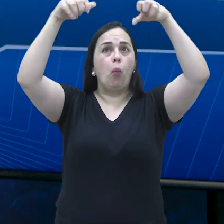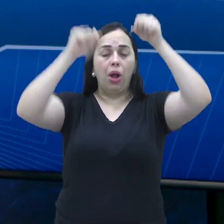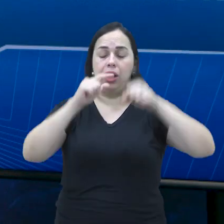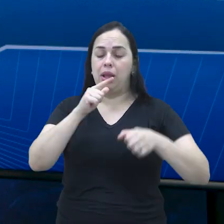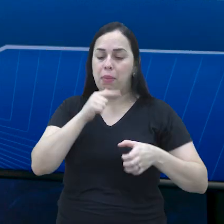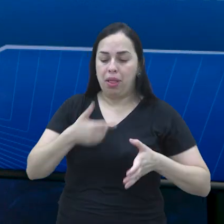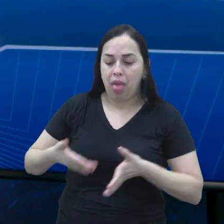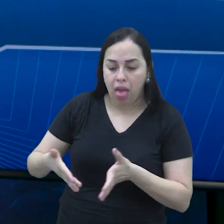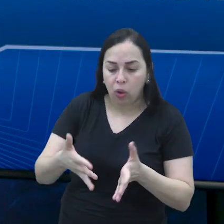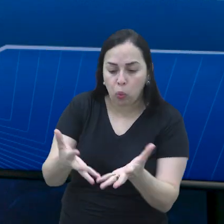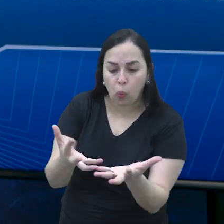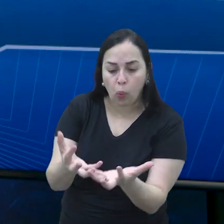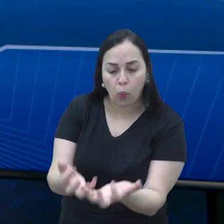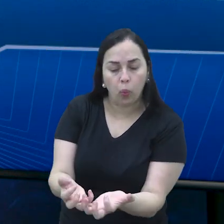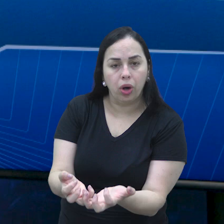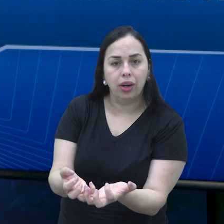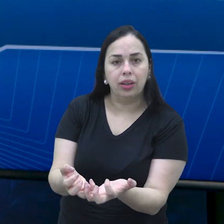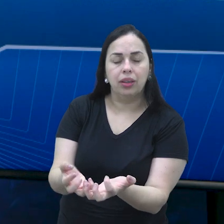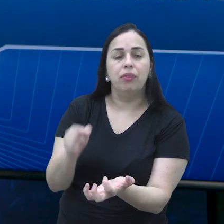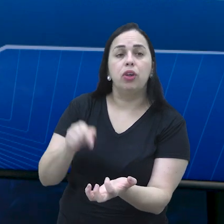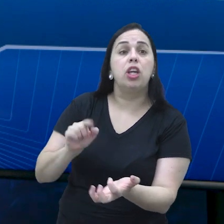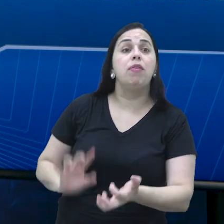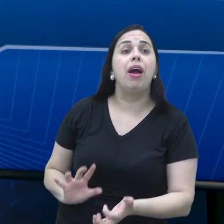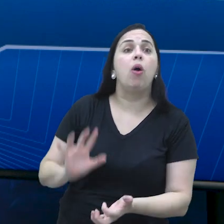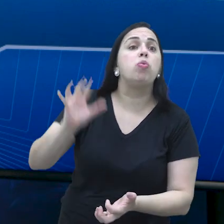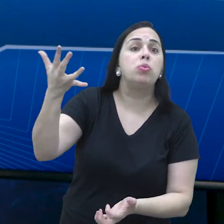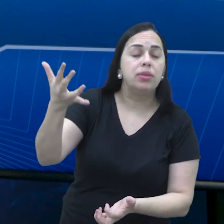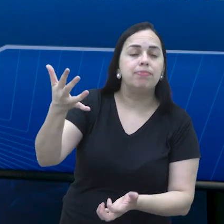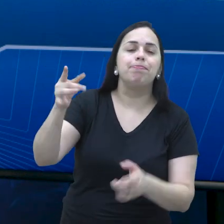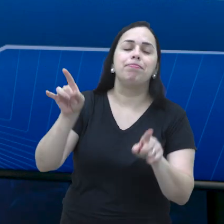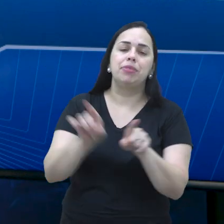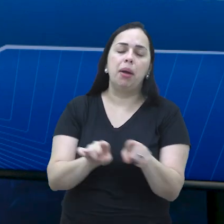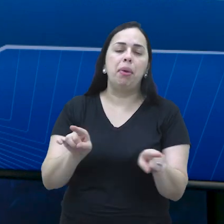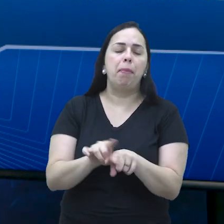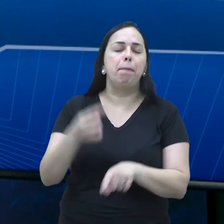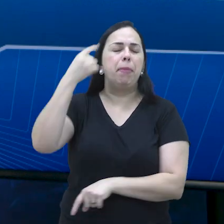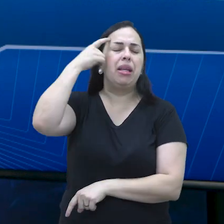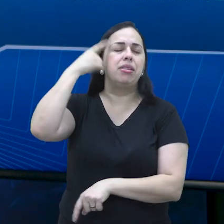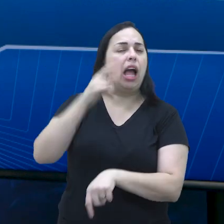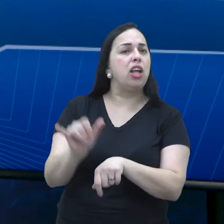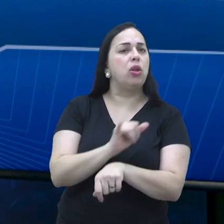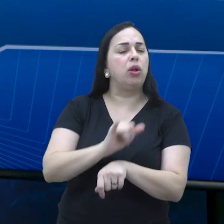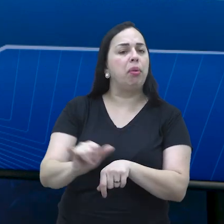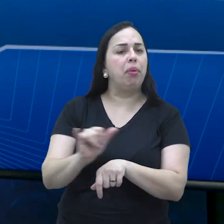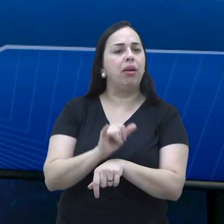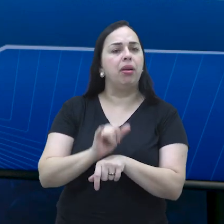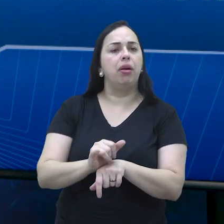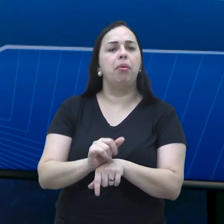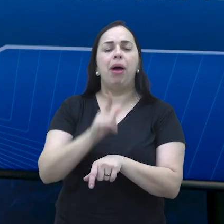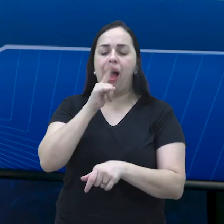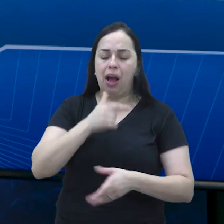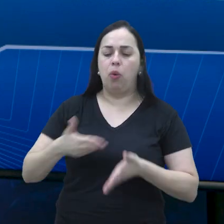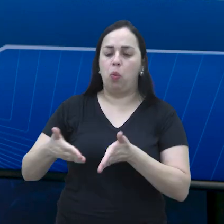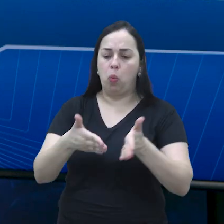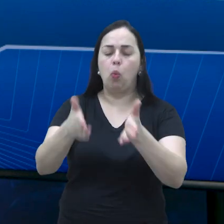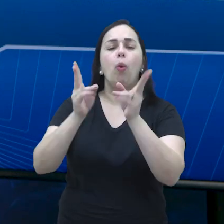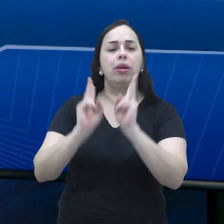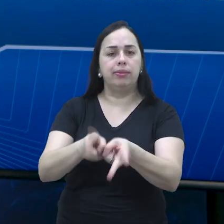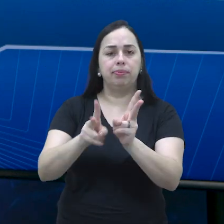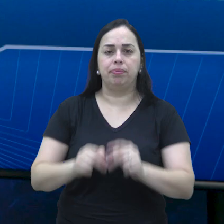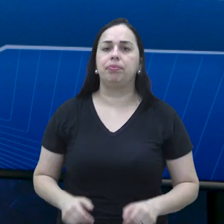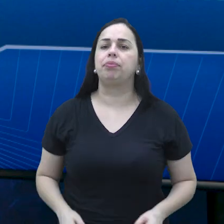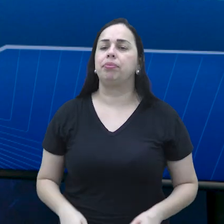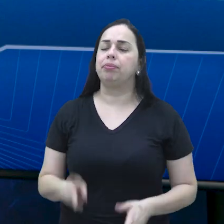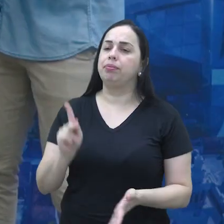hídrica é pensar em todo esse ciclo, né, de causa e efeito, e pensar em alternativas para reduzir essa consequência,